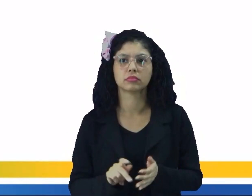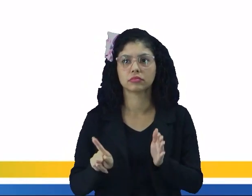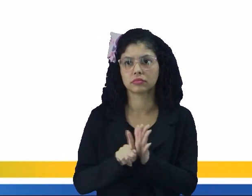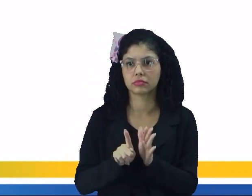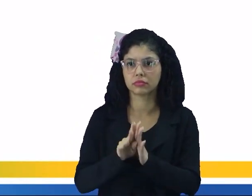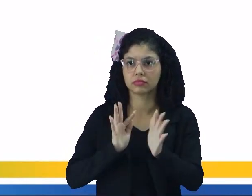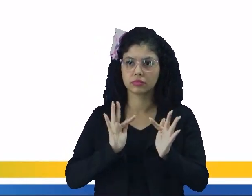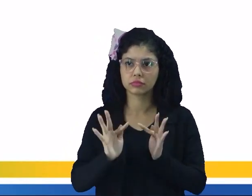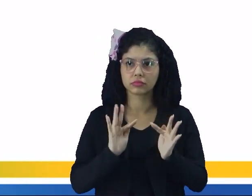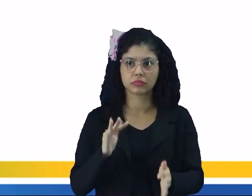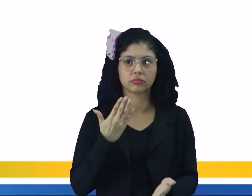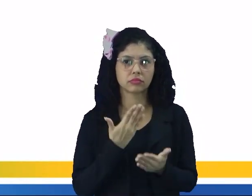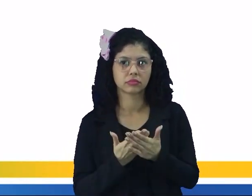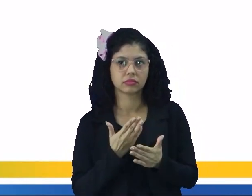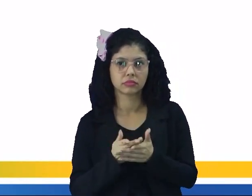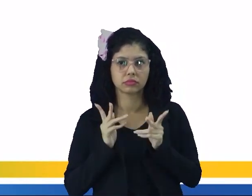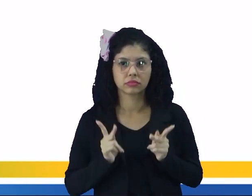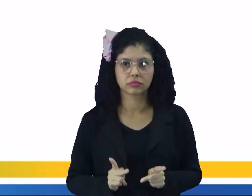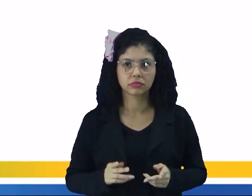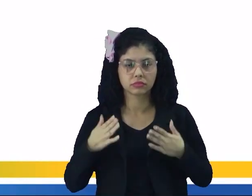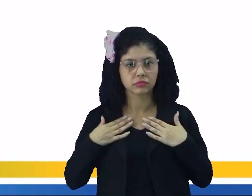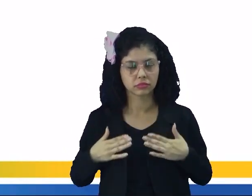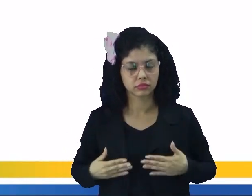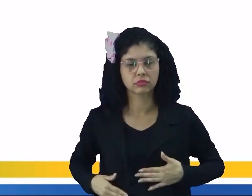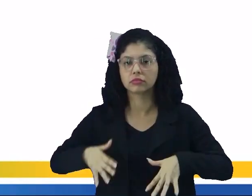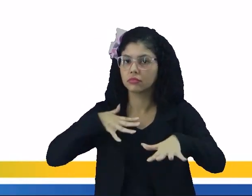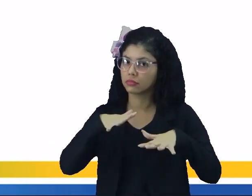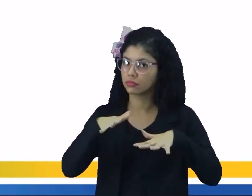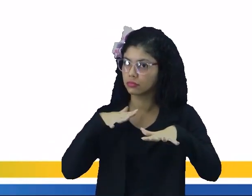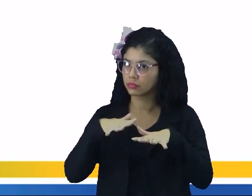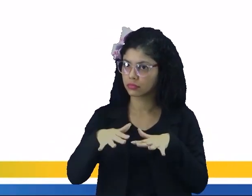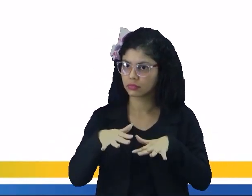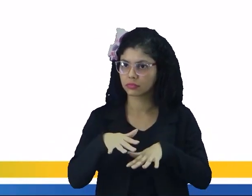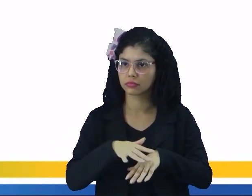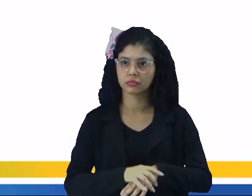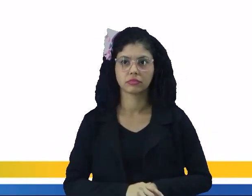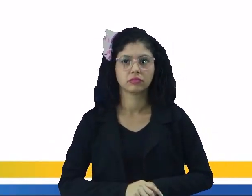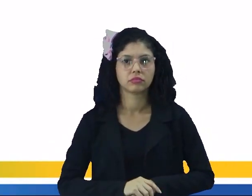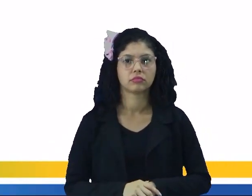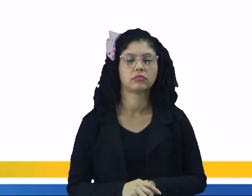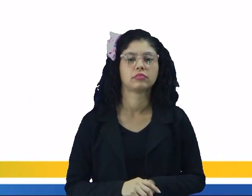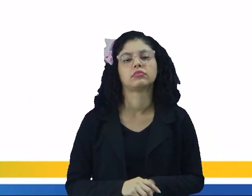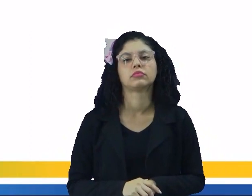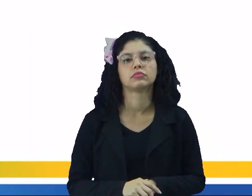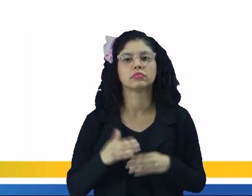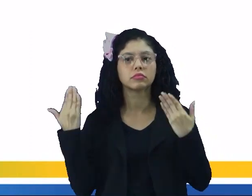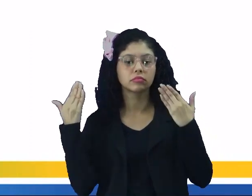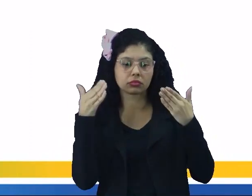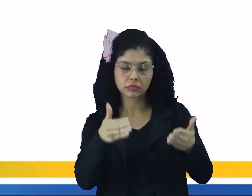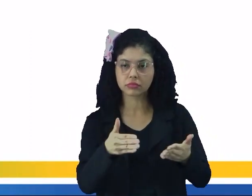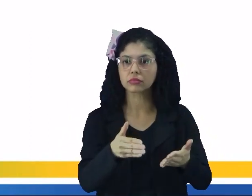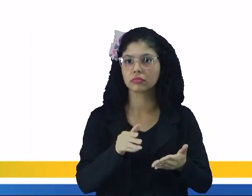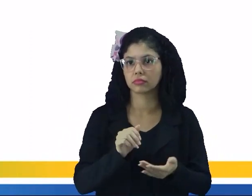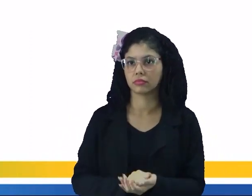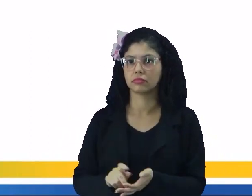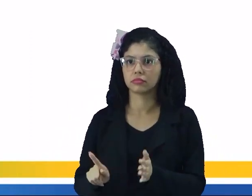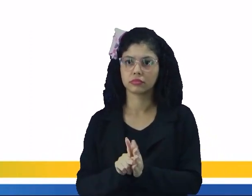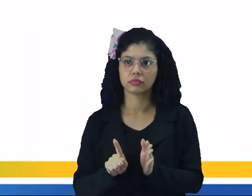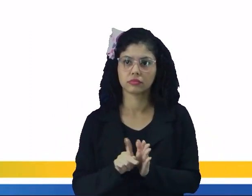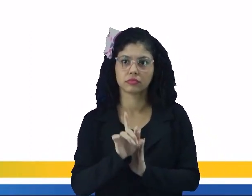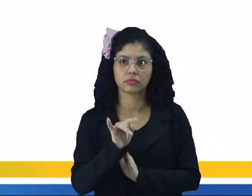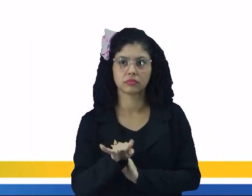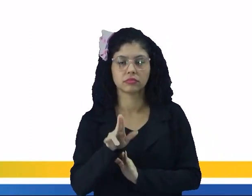da física que vai estudar o comportamento dos corpos em movimento. Então, o foco da